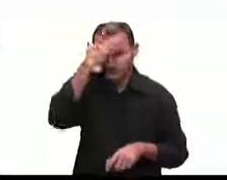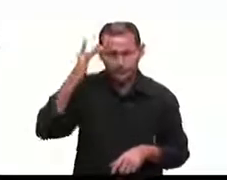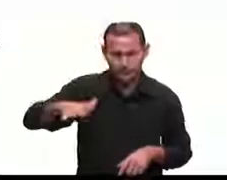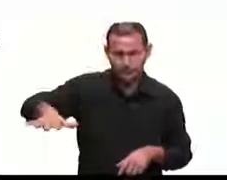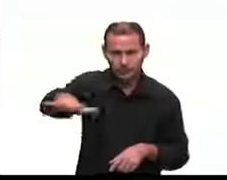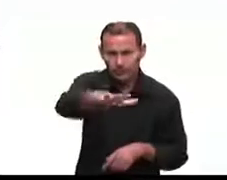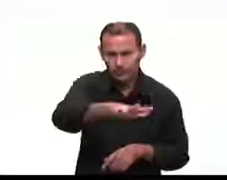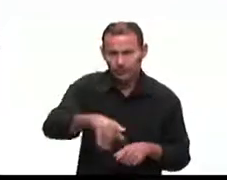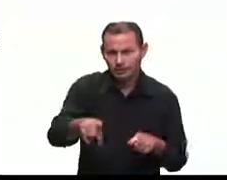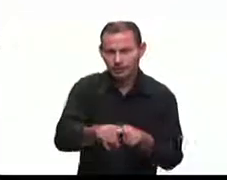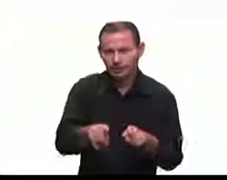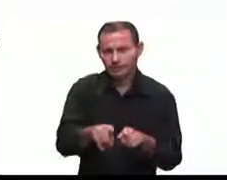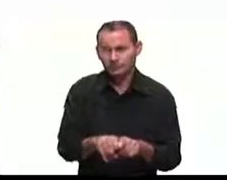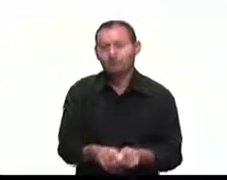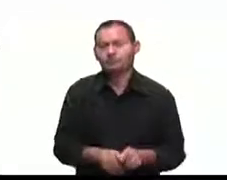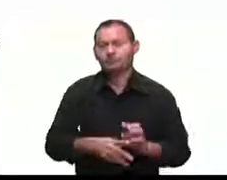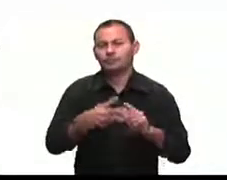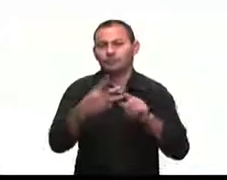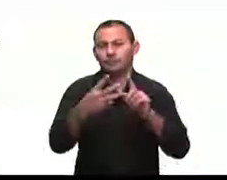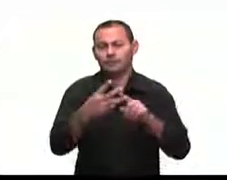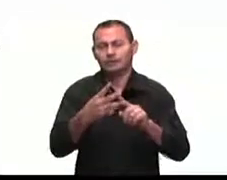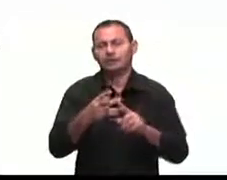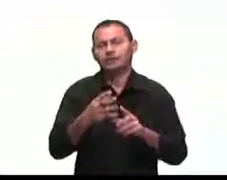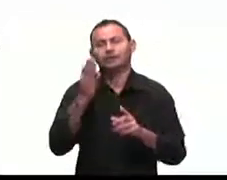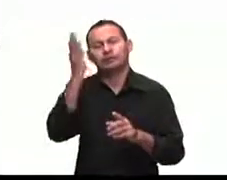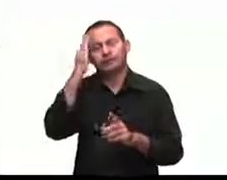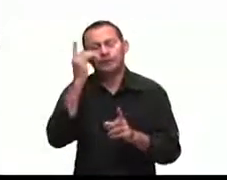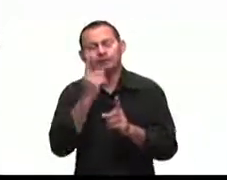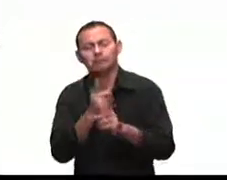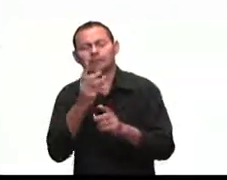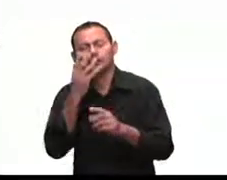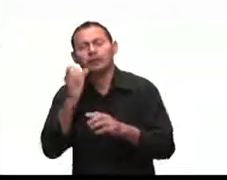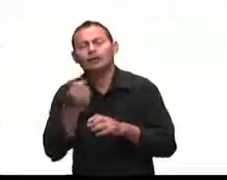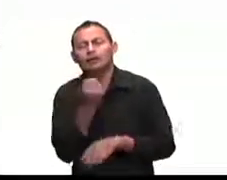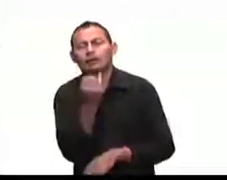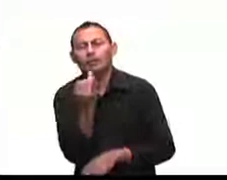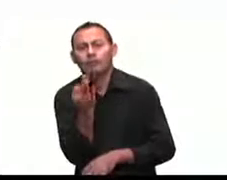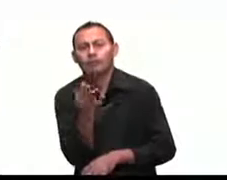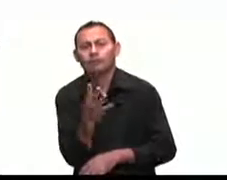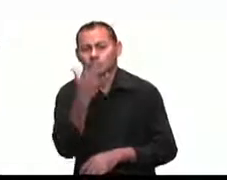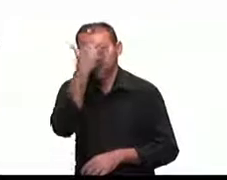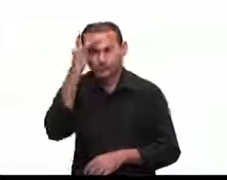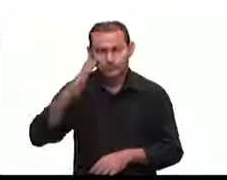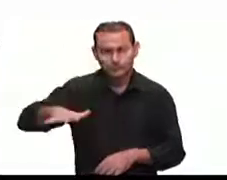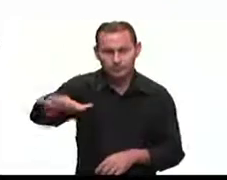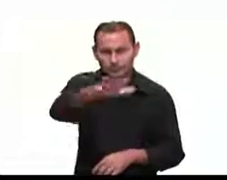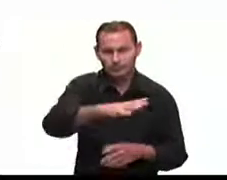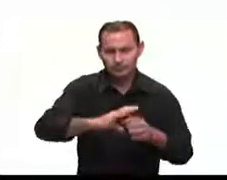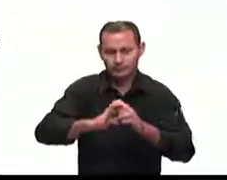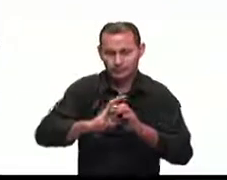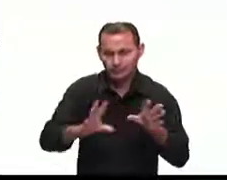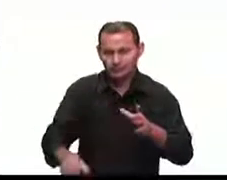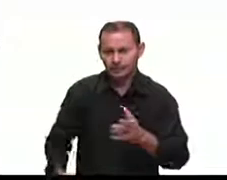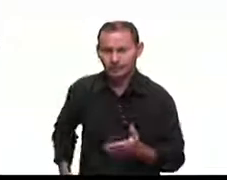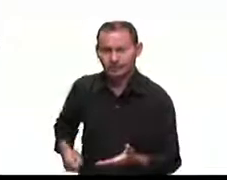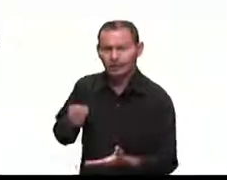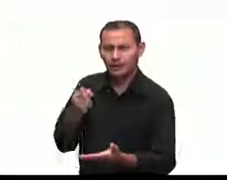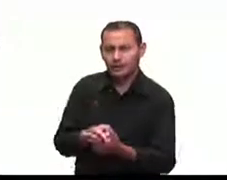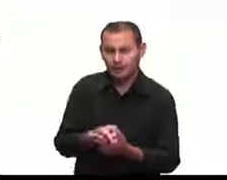público-alvo. Terceiro, descobrir quanto o público-alvo está disposto a